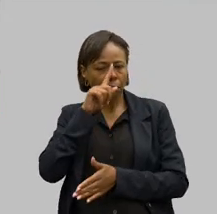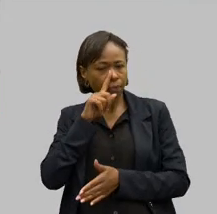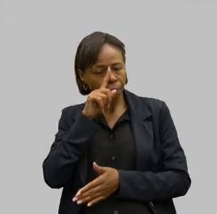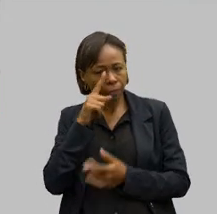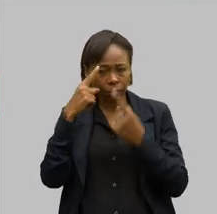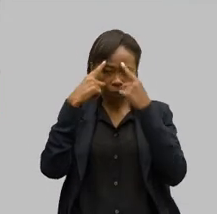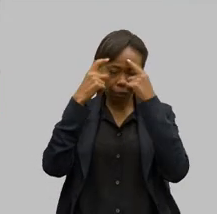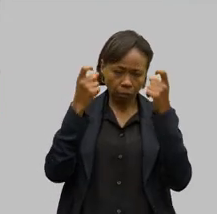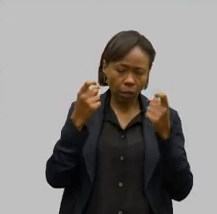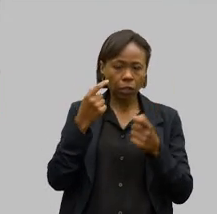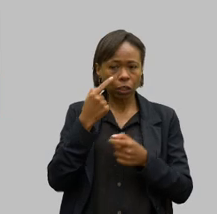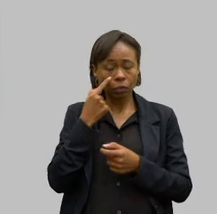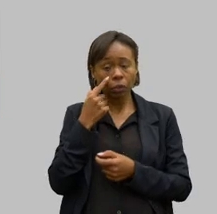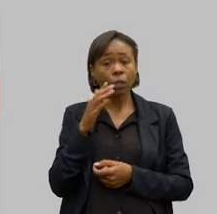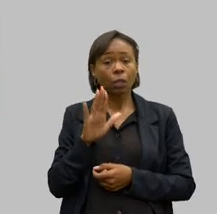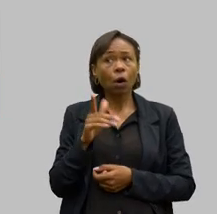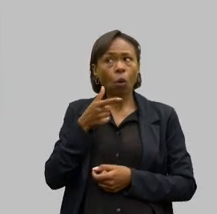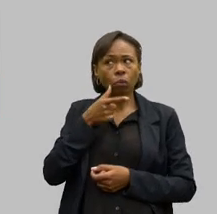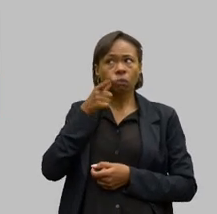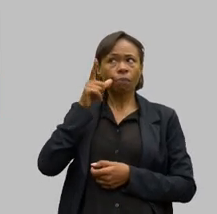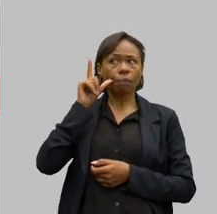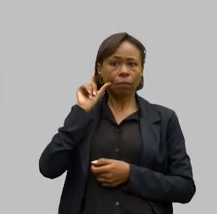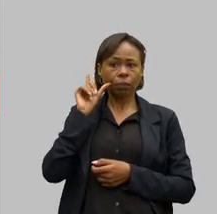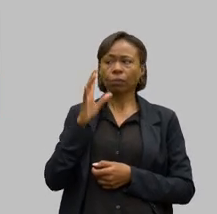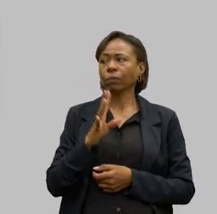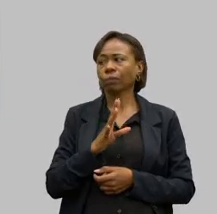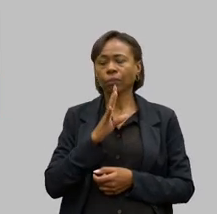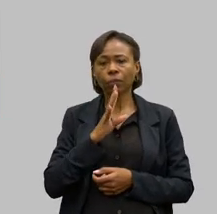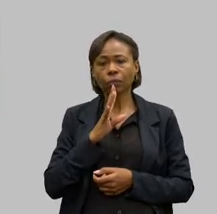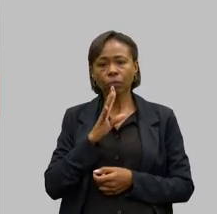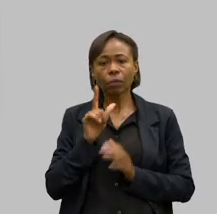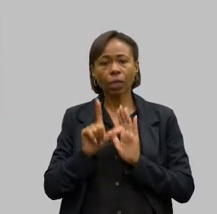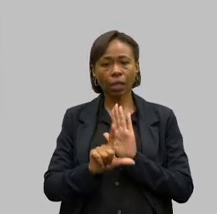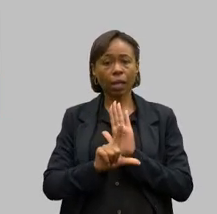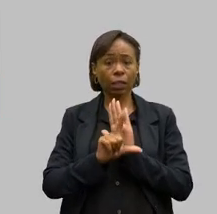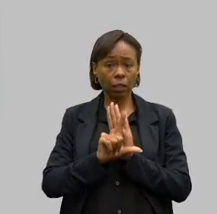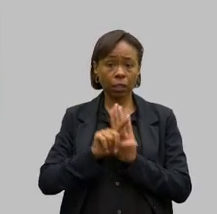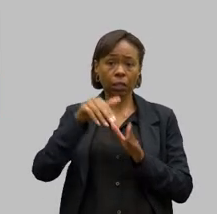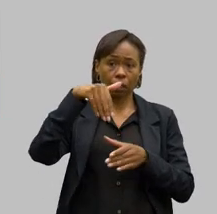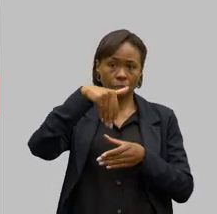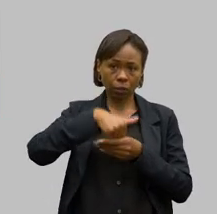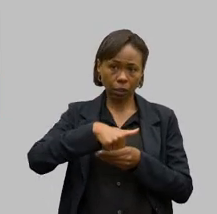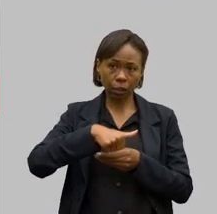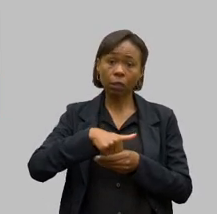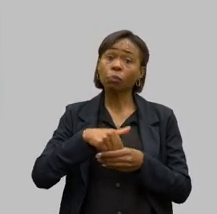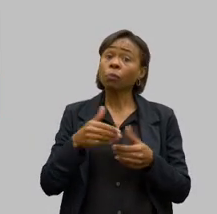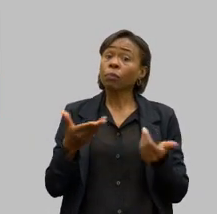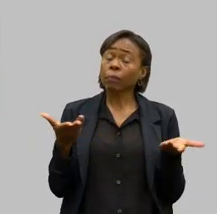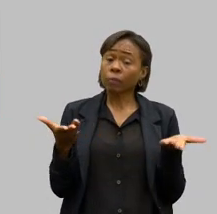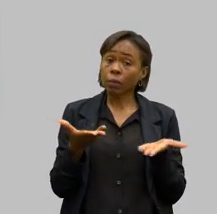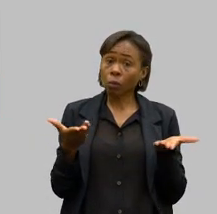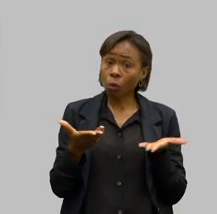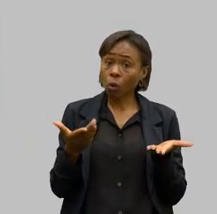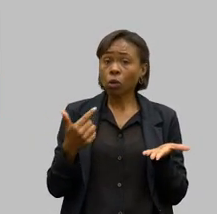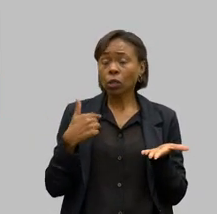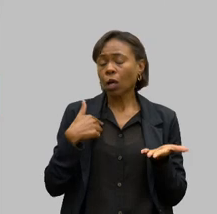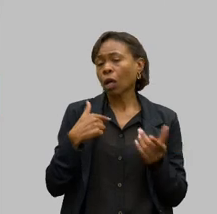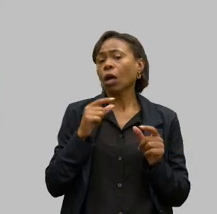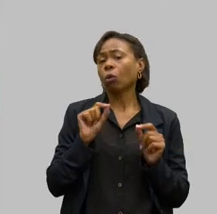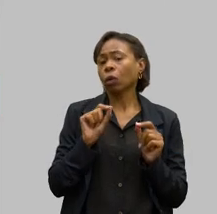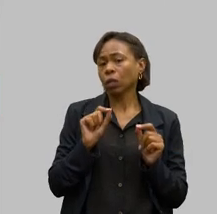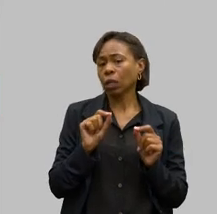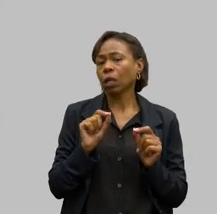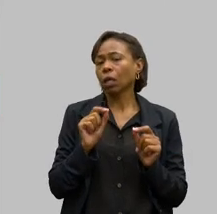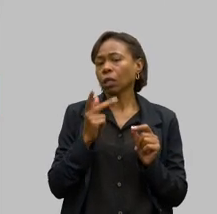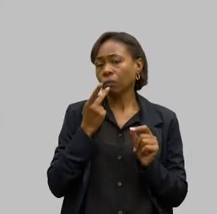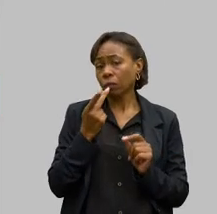Eu tomei ontem conhecimento da lei que está sendo votada e hoje estou fazendo esse link que eu acho que é importante.